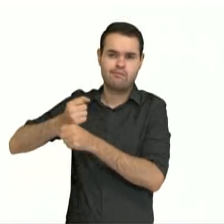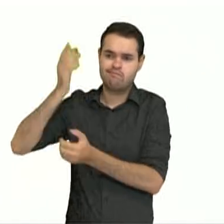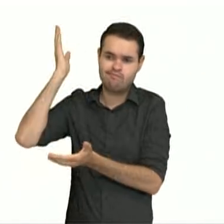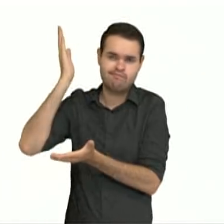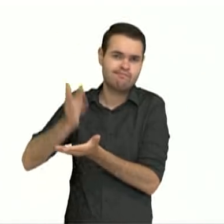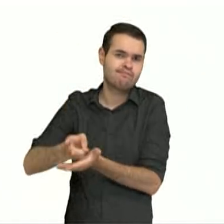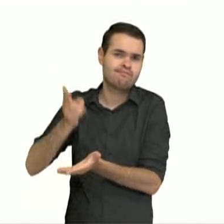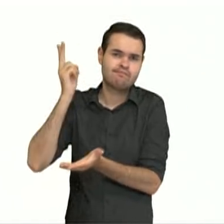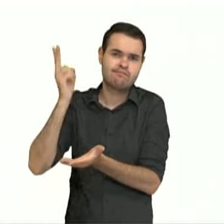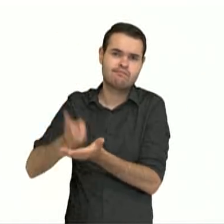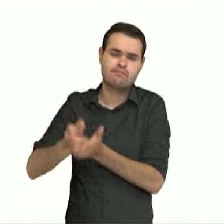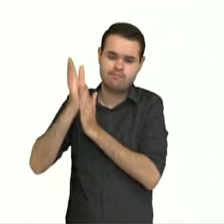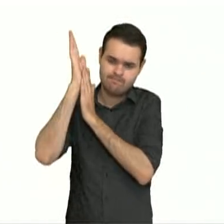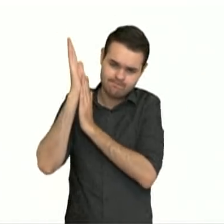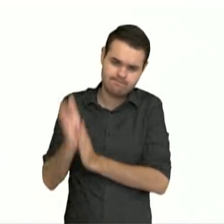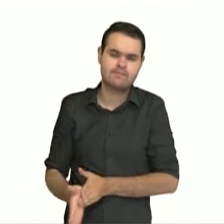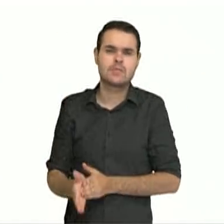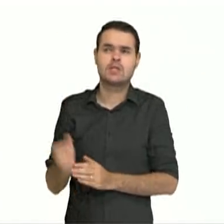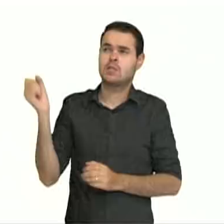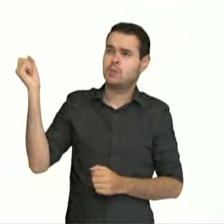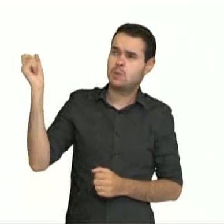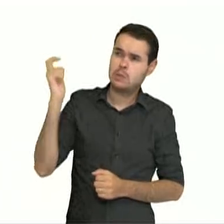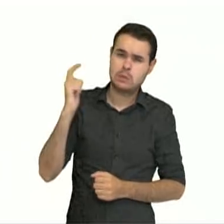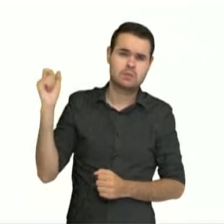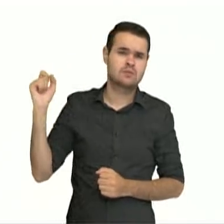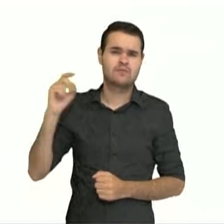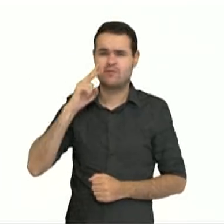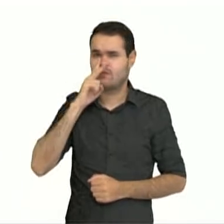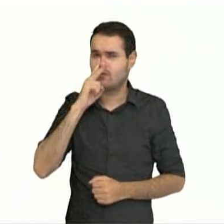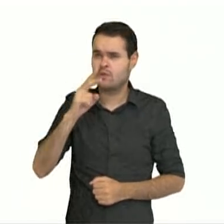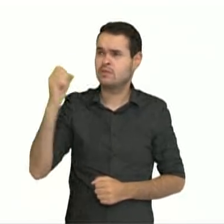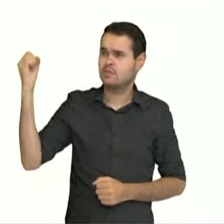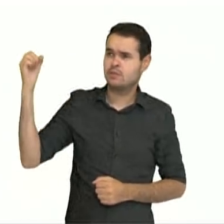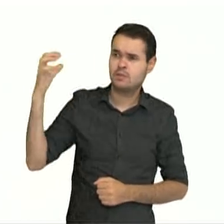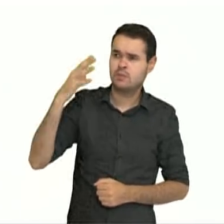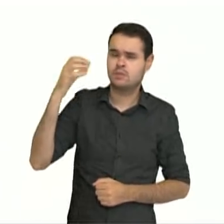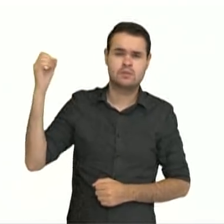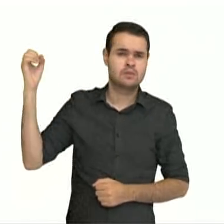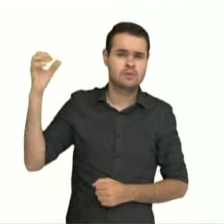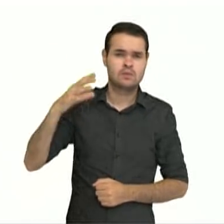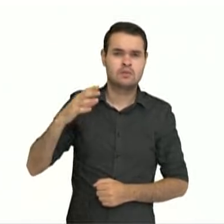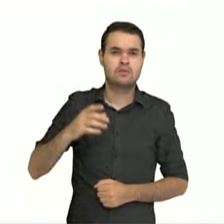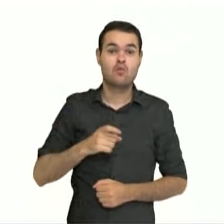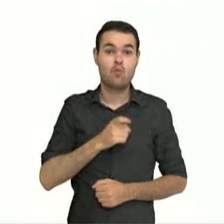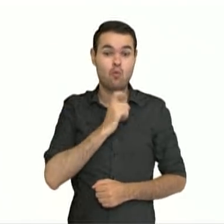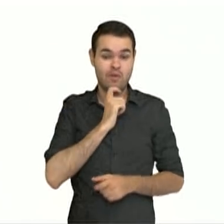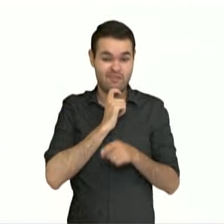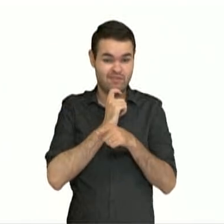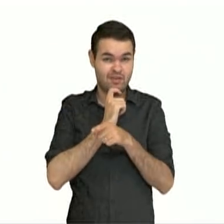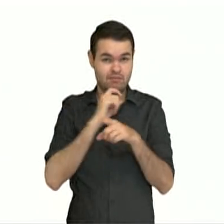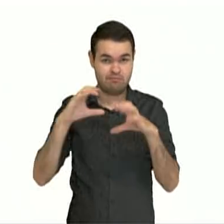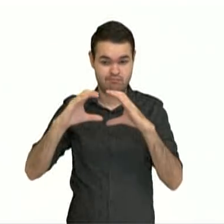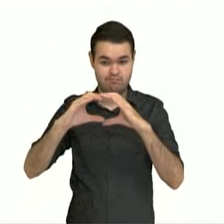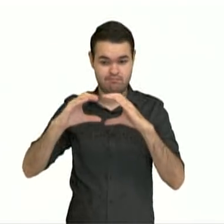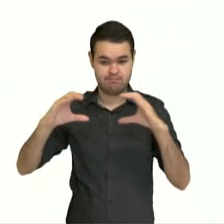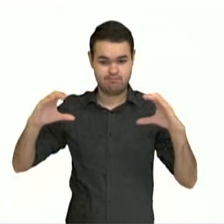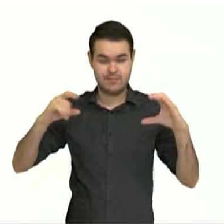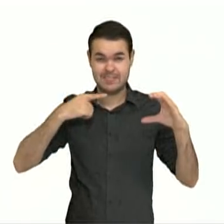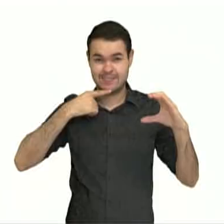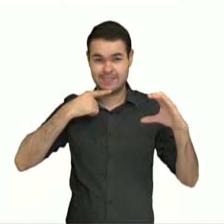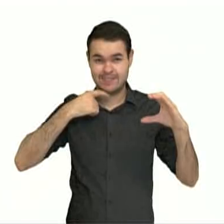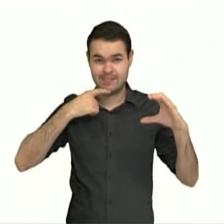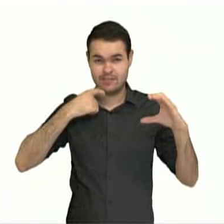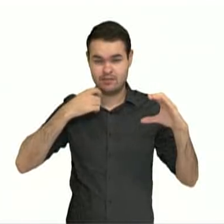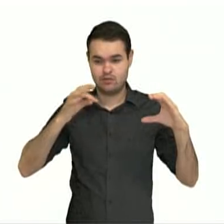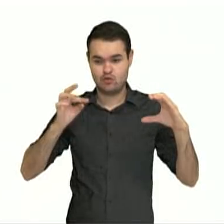uma grande quantidade de luz e calor o ano inteiro. Então, até mesmo o inverno na zona tropical é